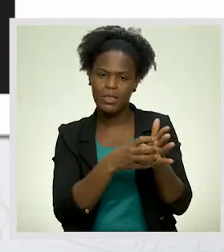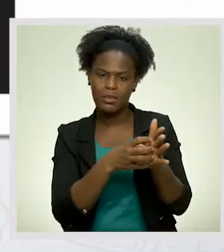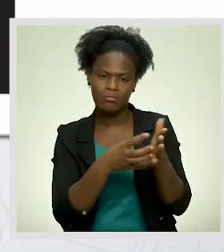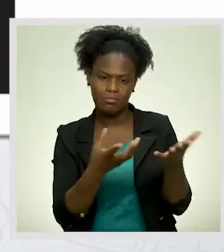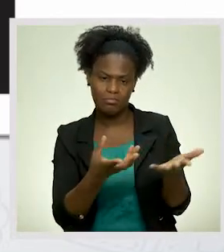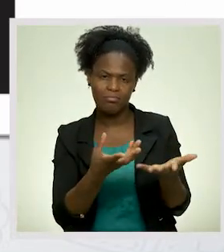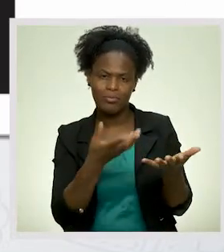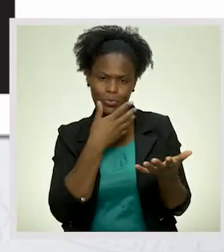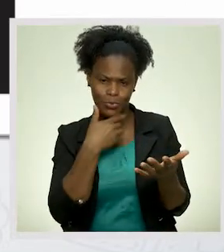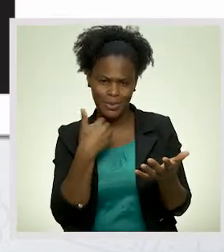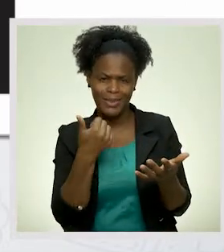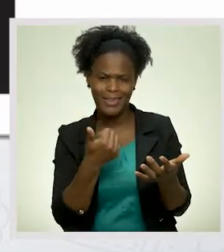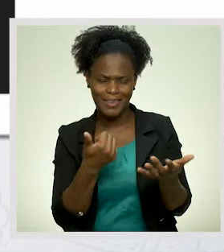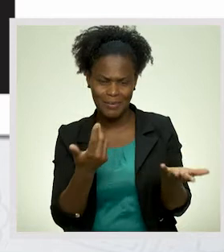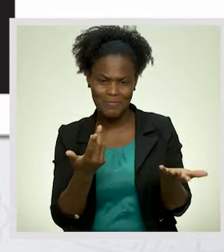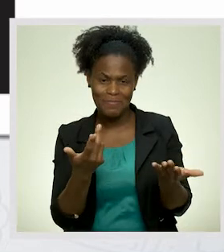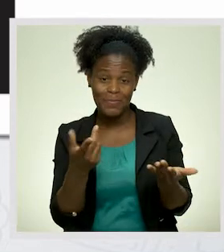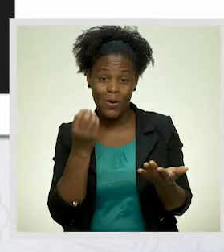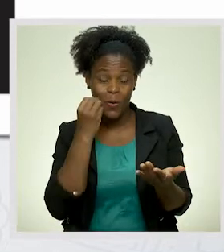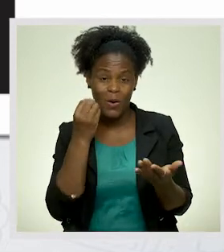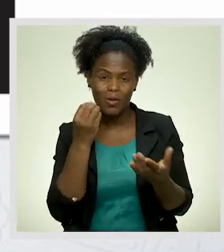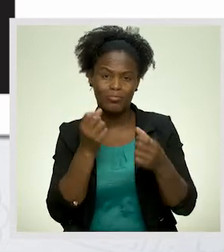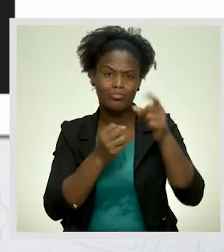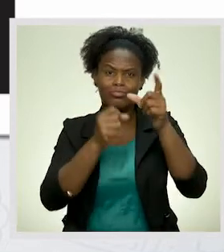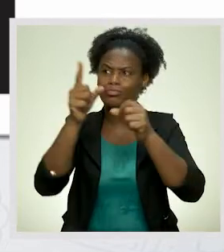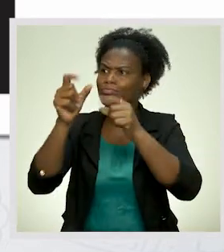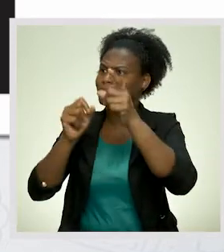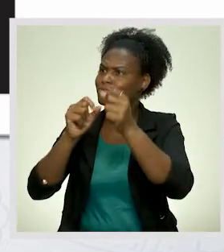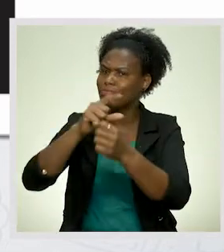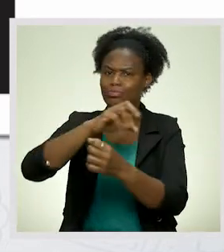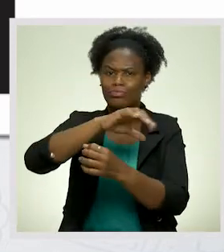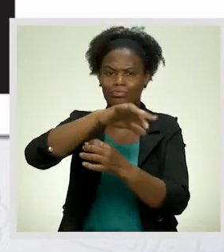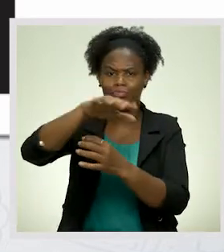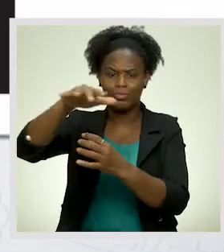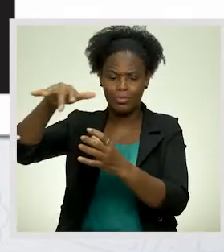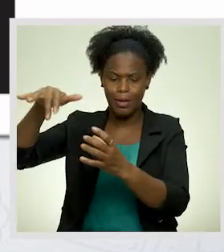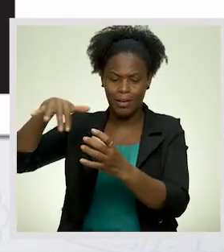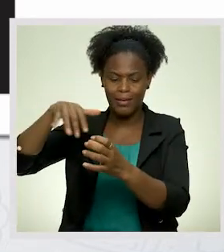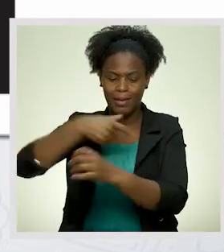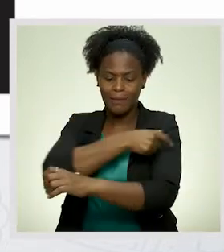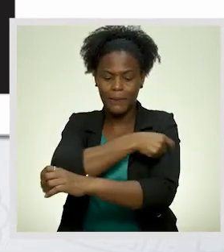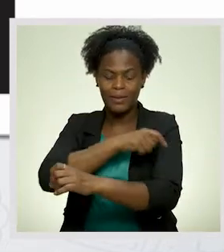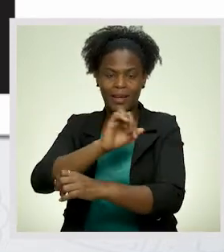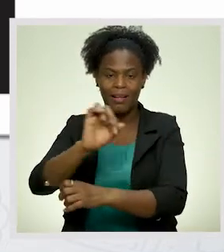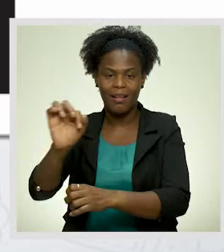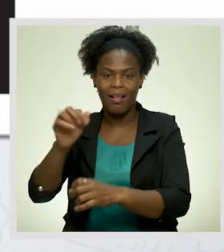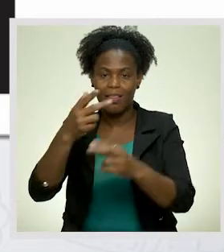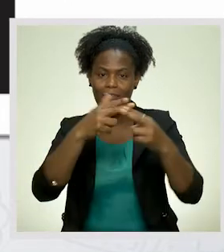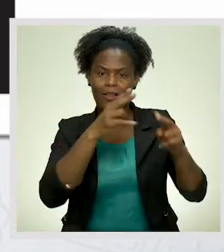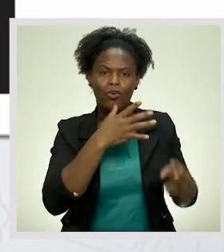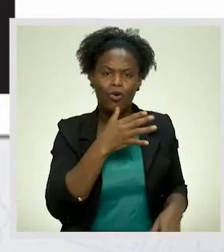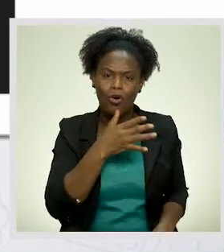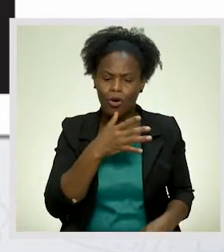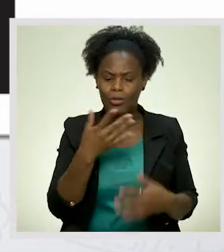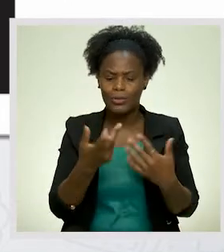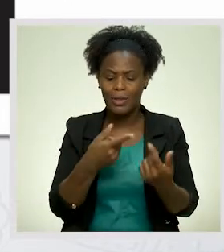muito bonita, com os astros ali representados. Nós temos ali diversas cores,